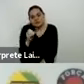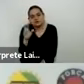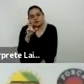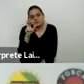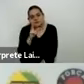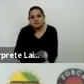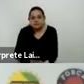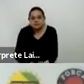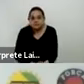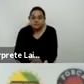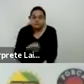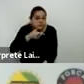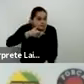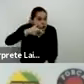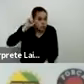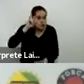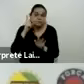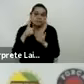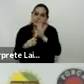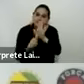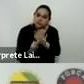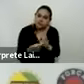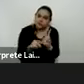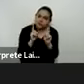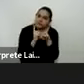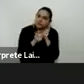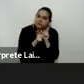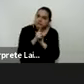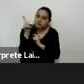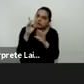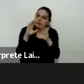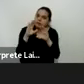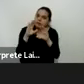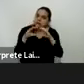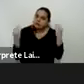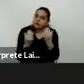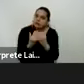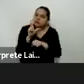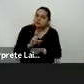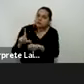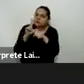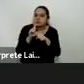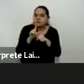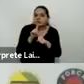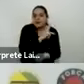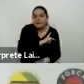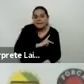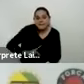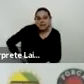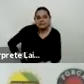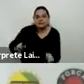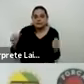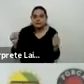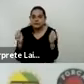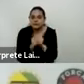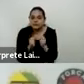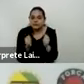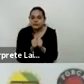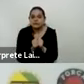numa reunião lá no Congresso para os líderes. O presidente foi lá junto com o seu consorte, lá